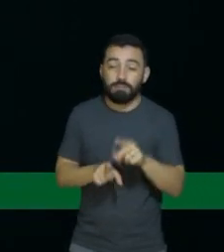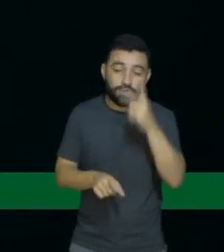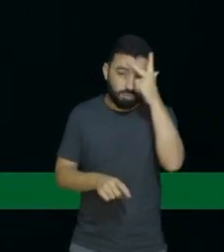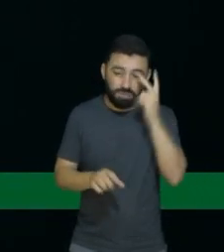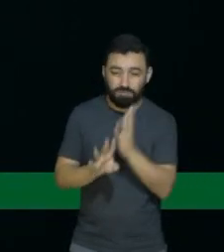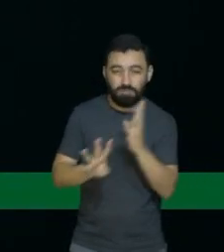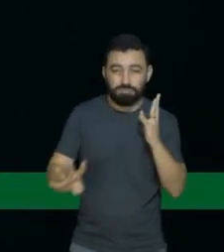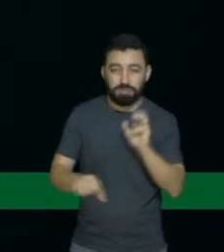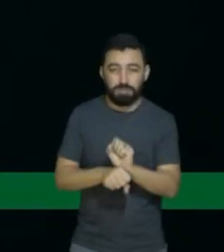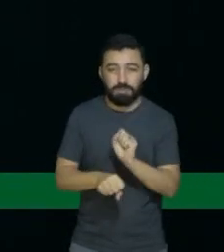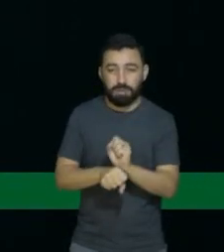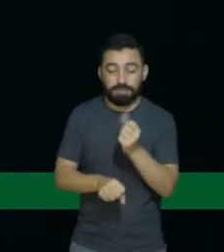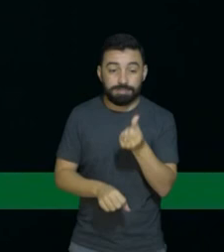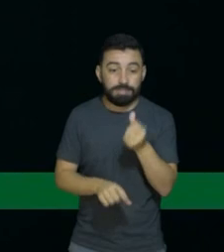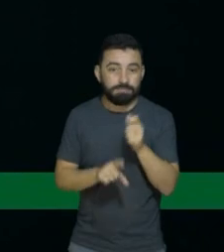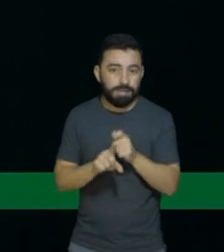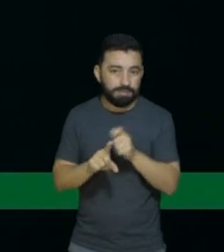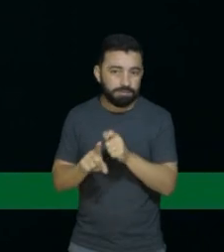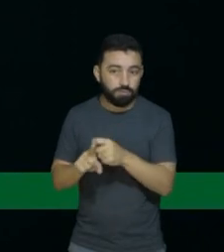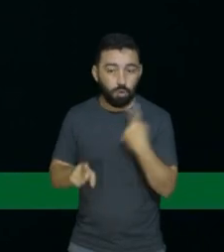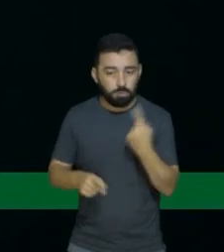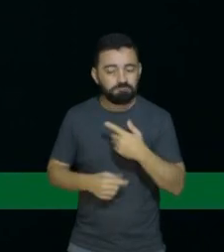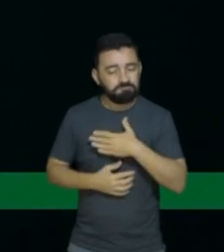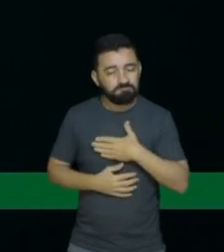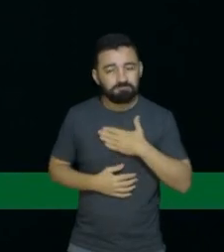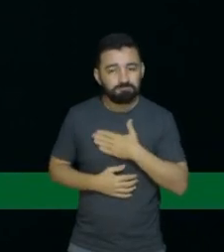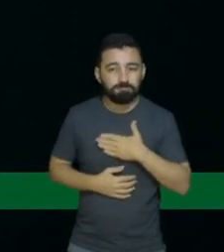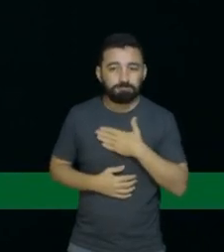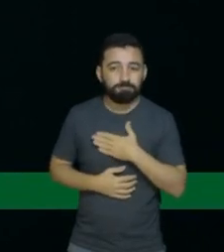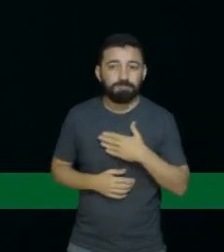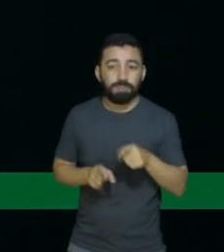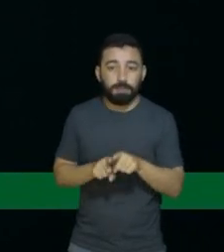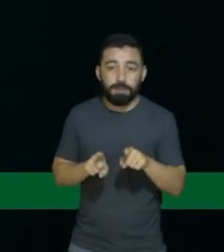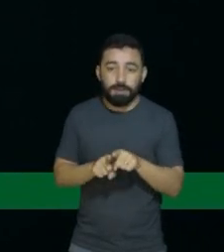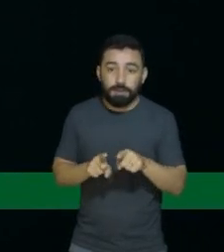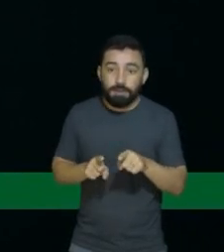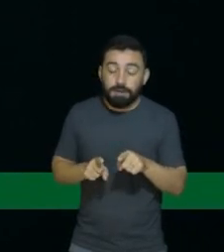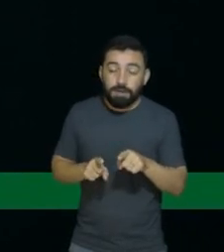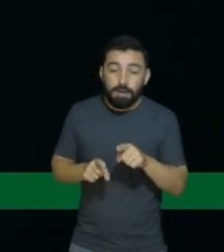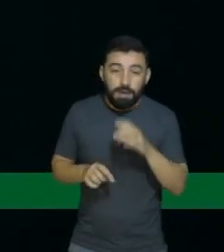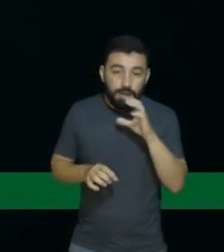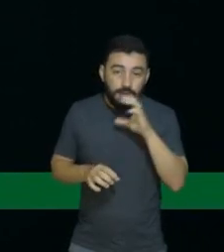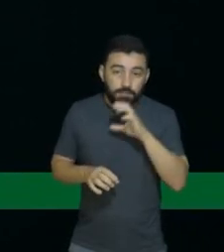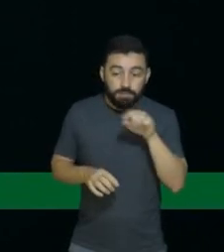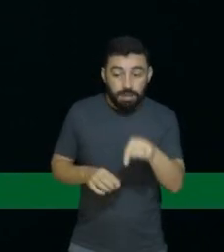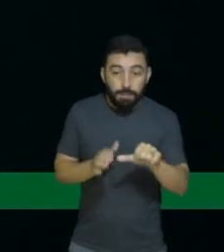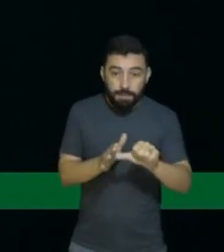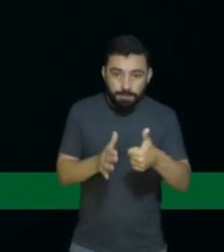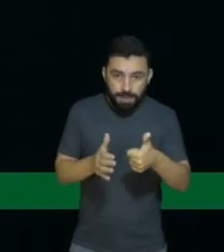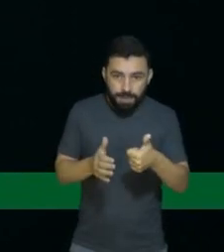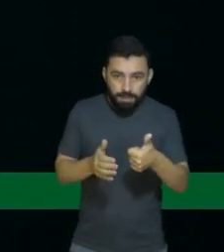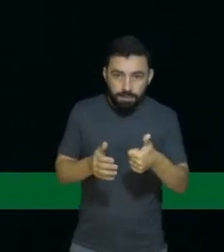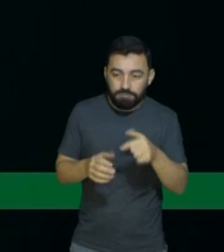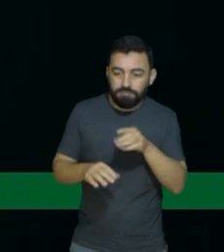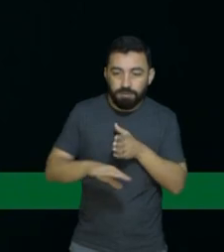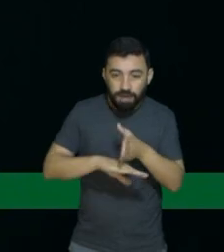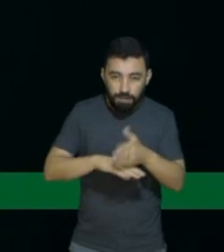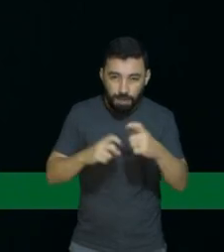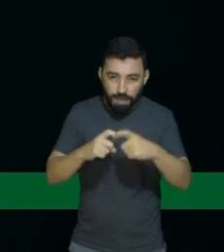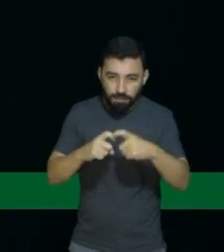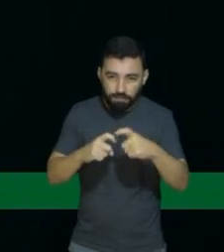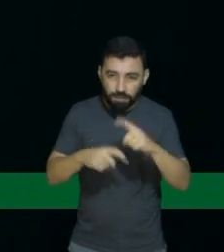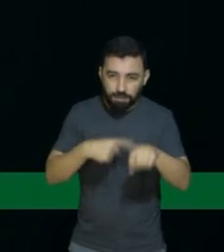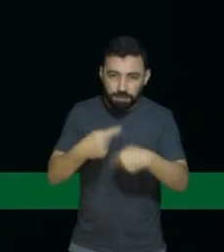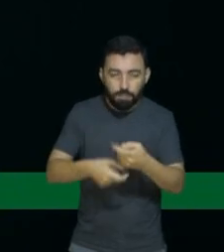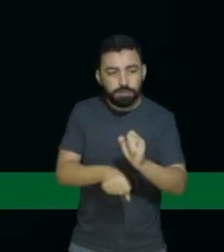nos orgulha muito nós conseguimos ativar o paciente da primeira consulta até ele estar concorrendo por o rim em